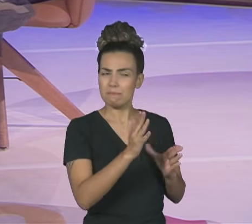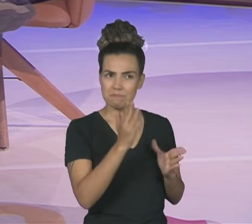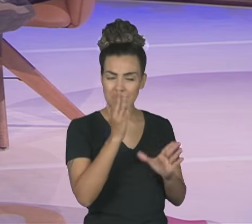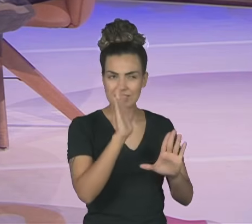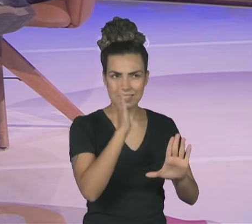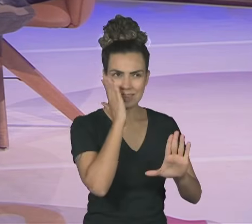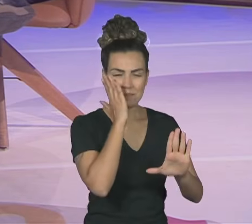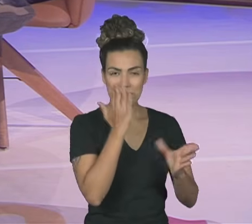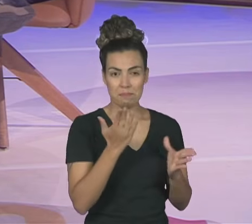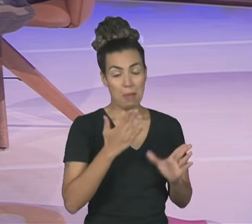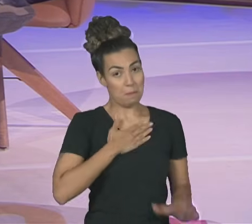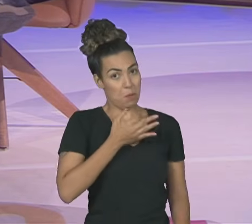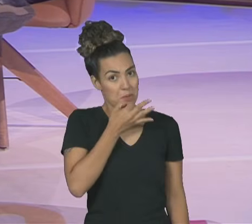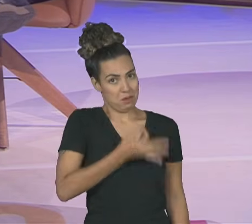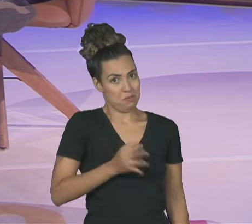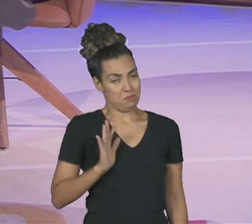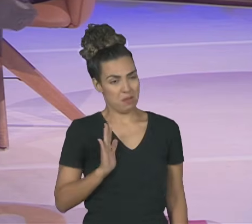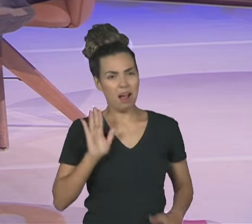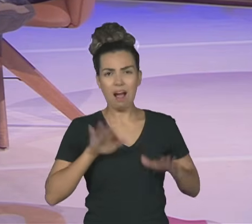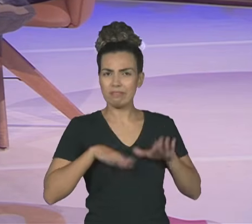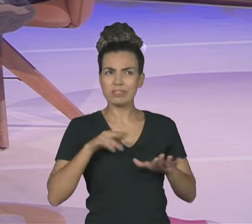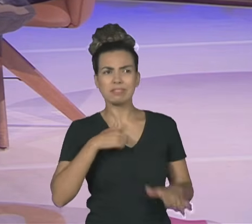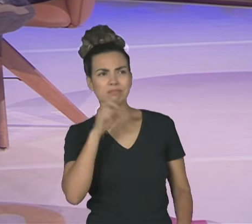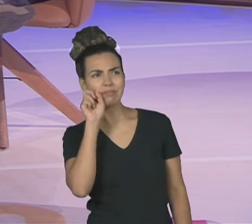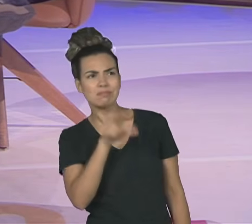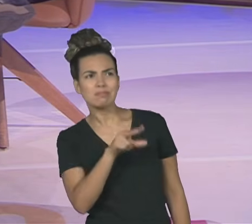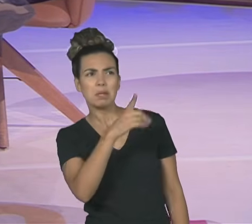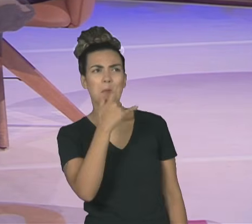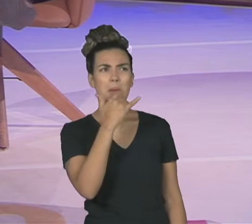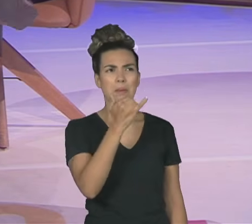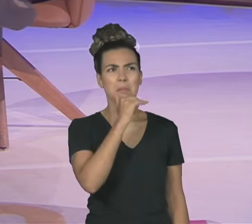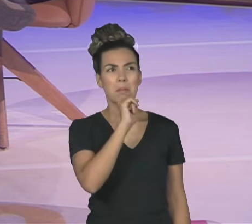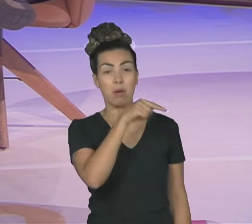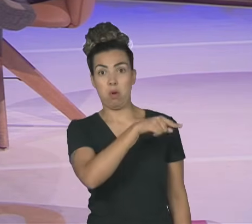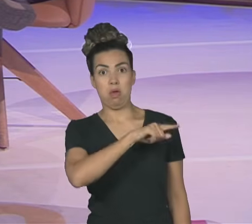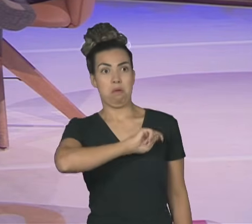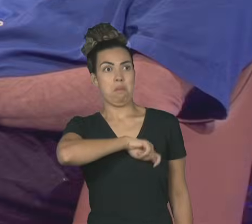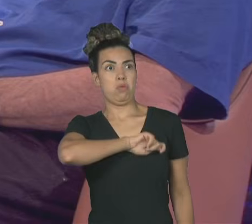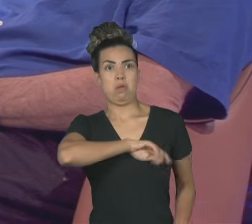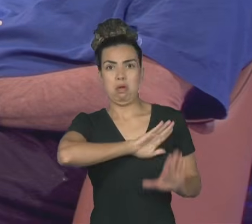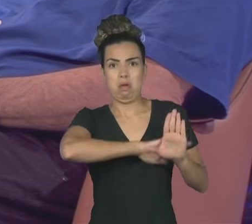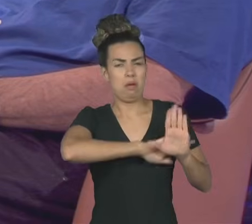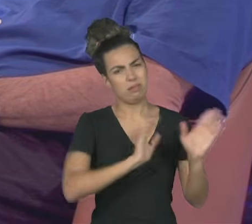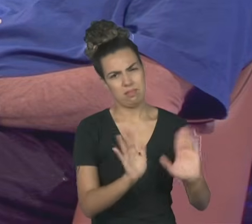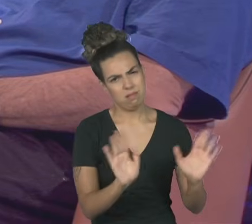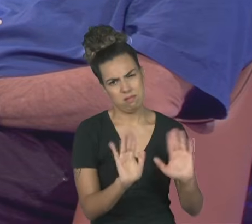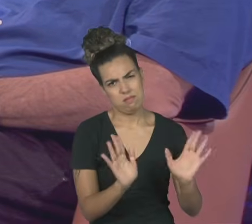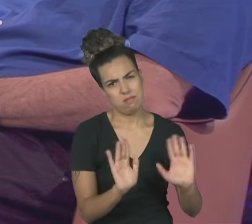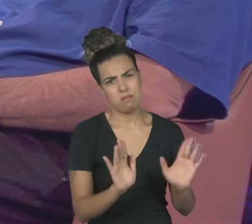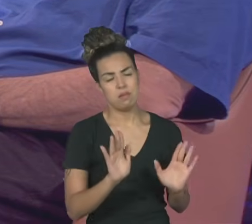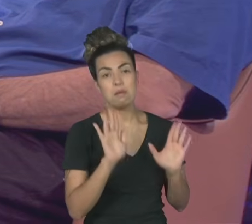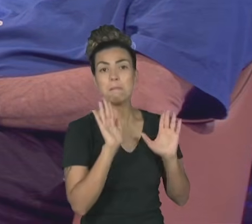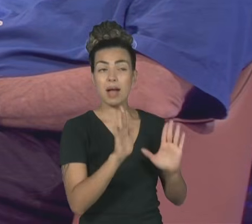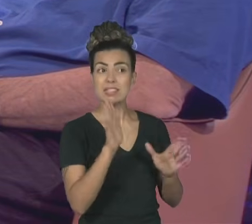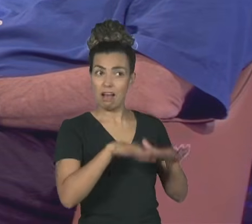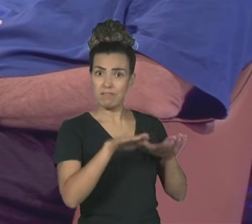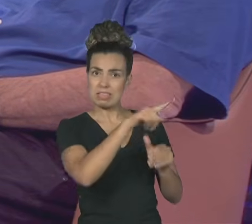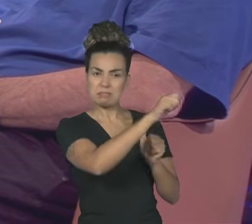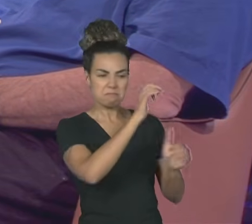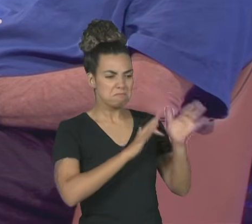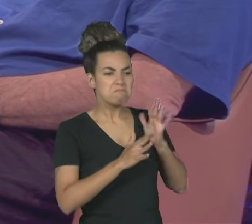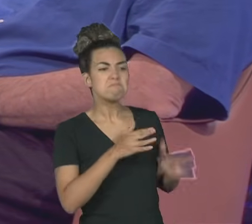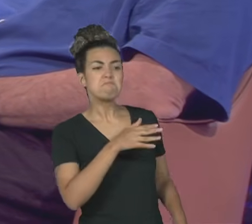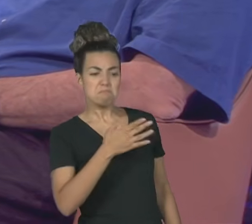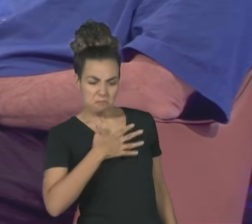né, na minha opinião, não são mal intencionados, né? Mas assim, Xalita, meu filho é